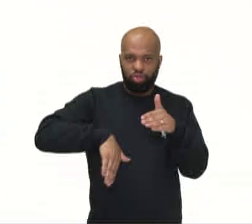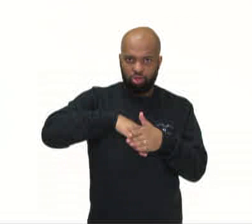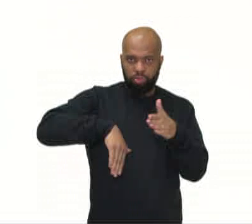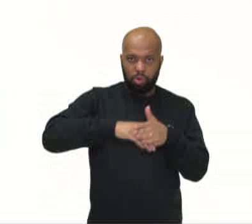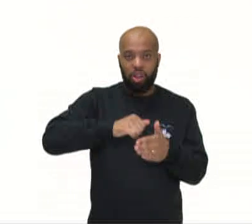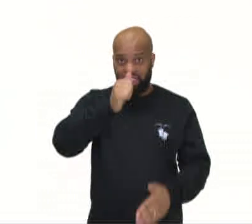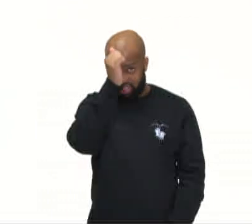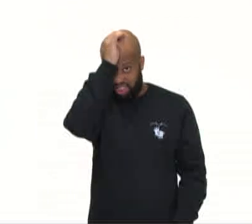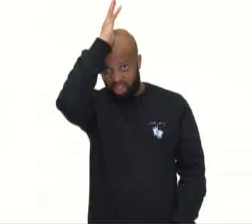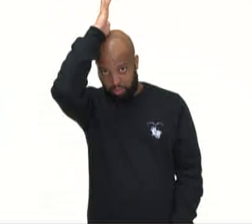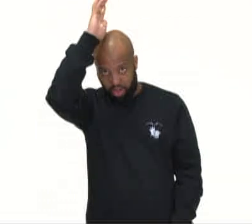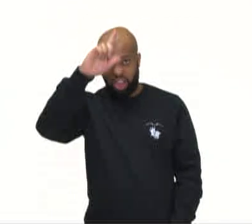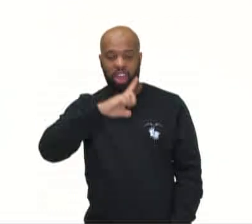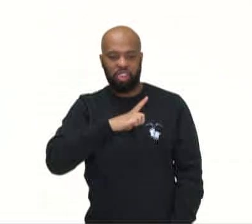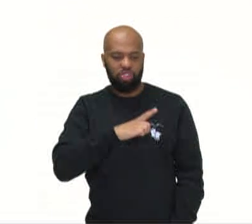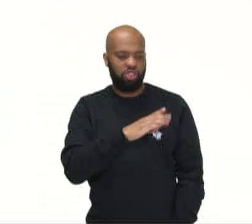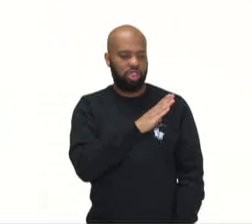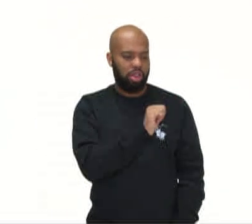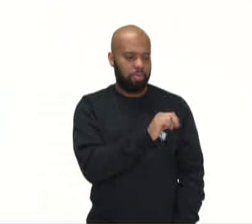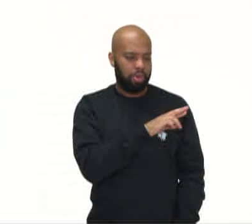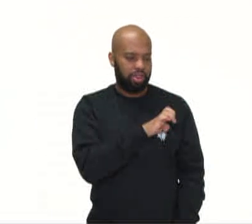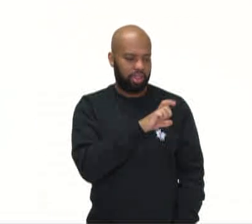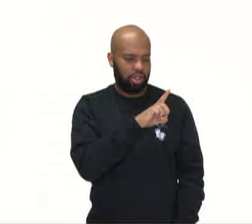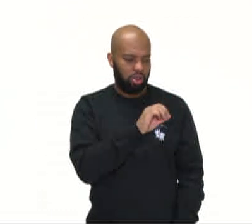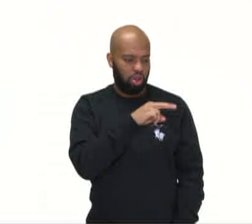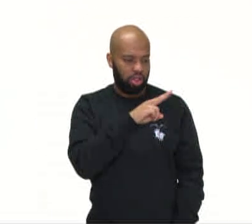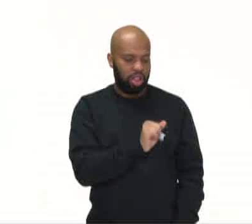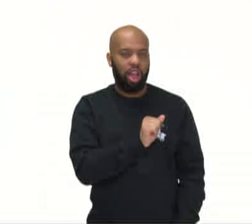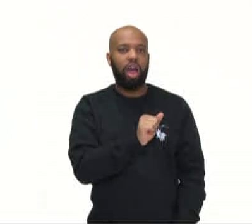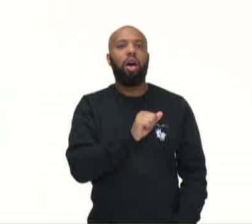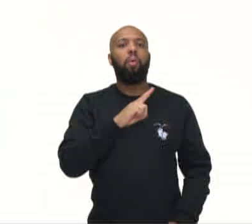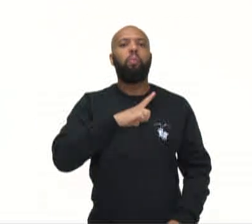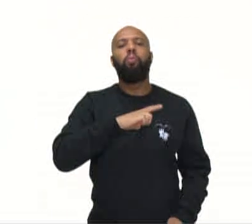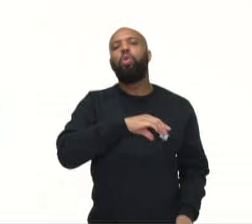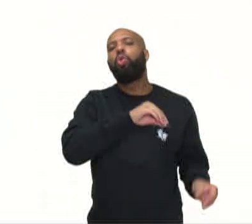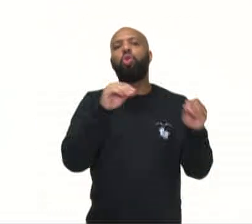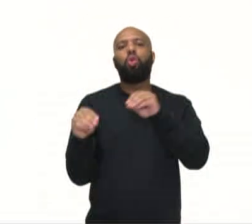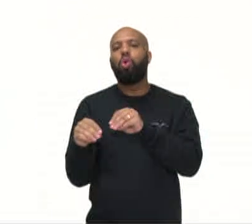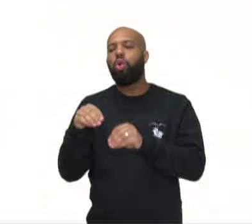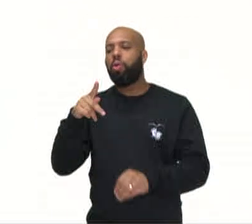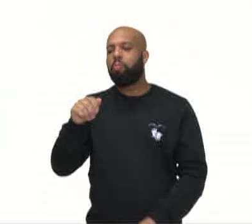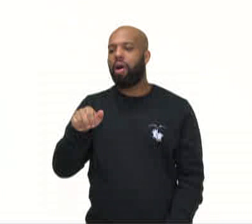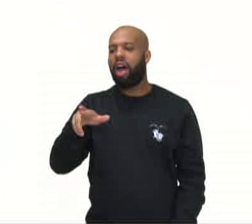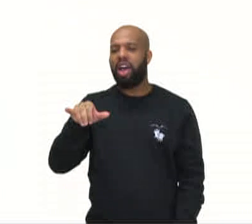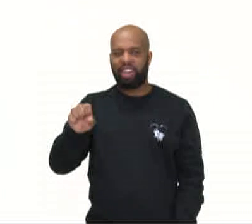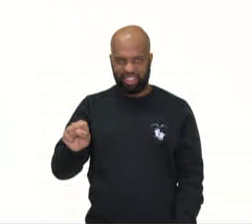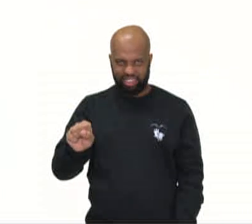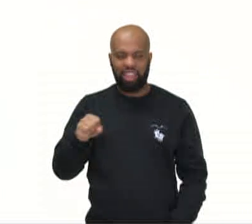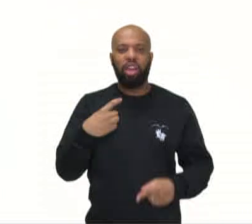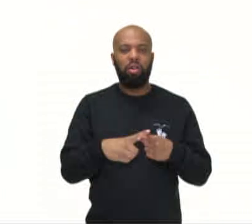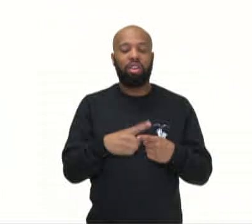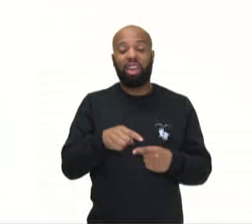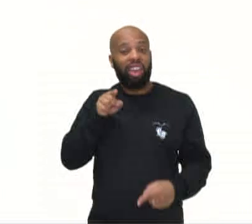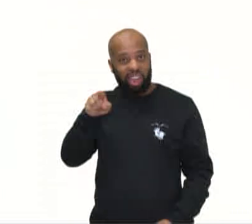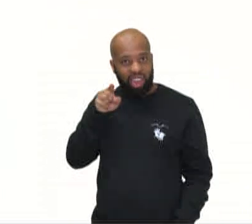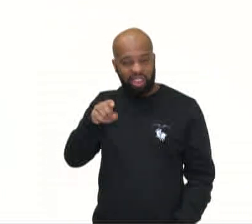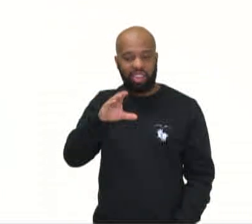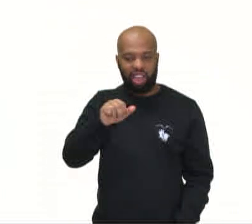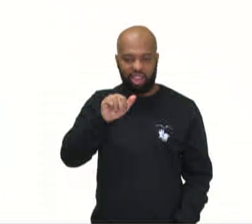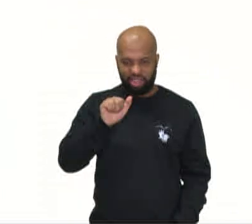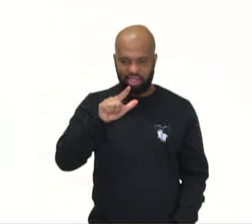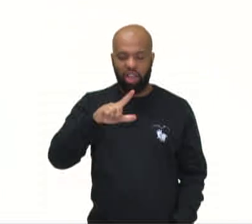Barcelona para o Paris Saint-Germain, porque foi o único canal que teve a par de tudo,